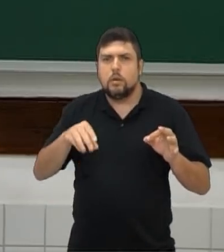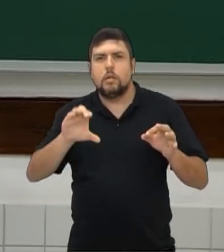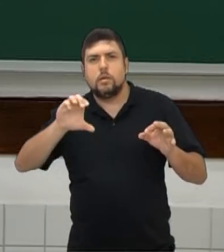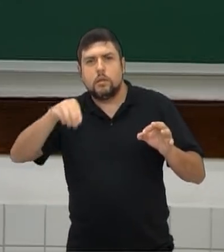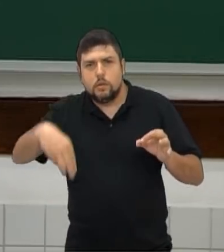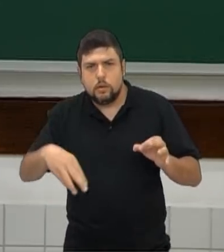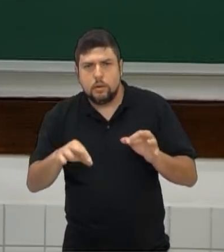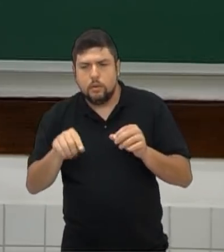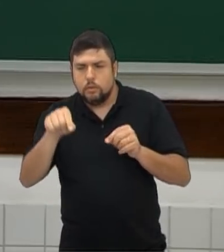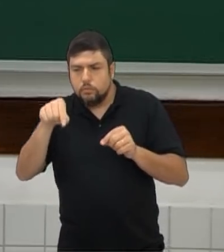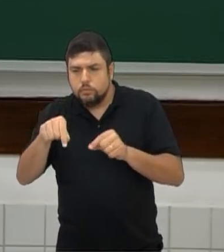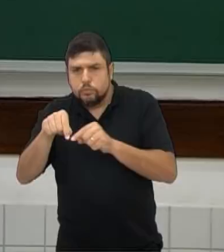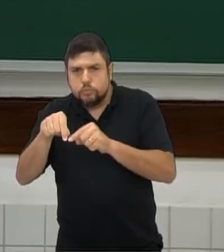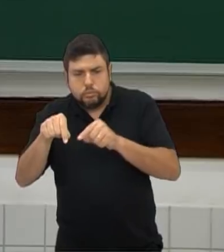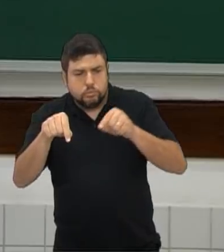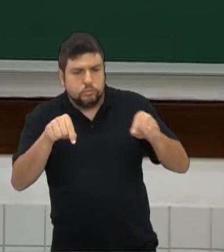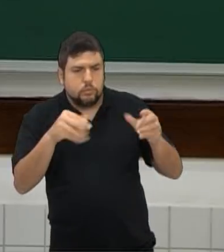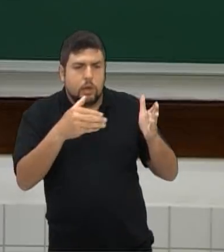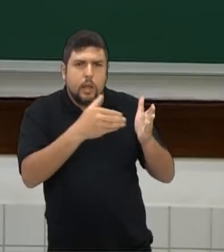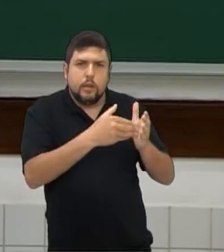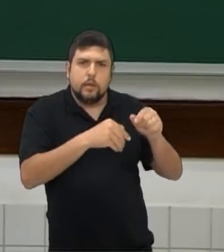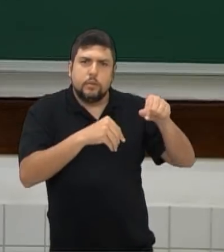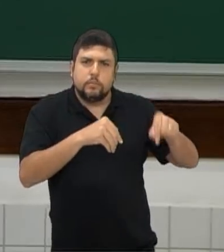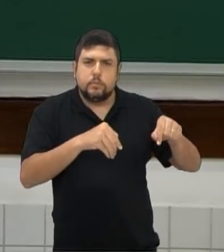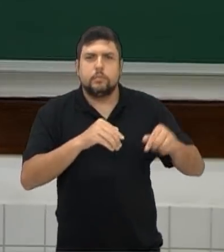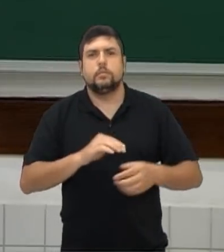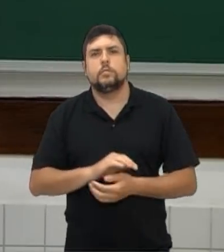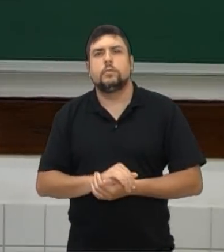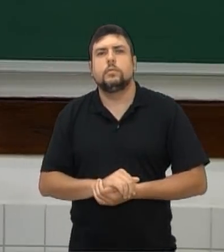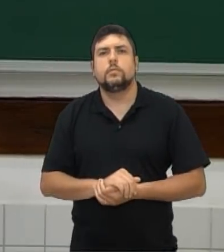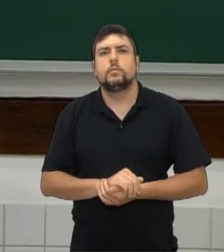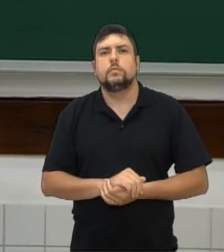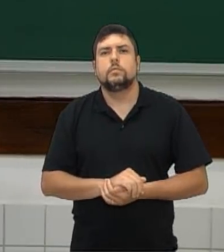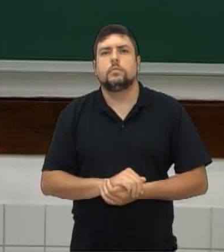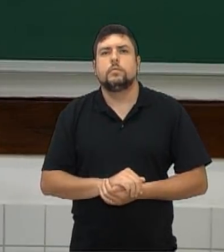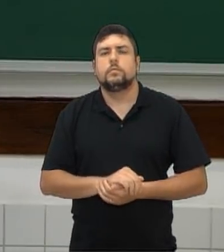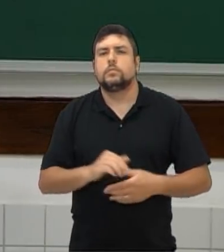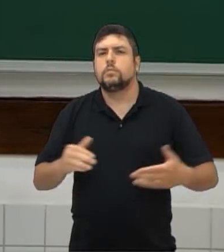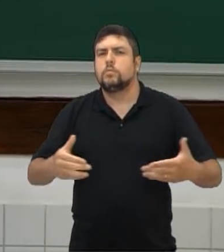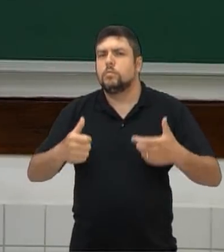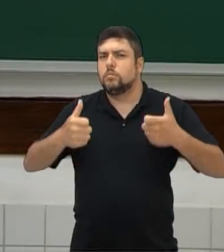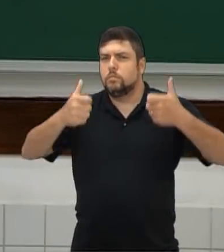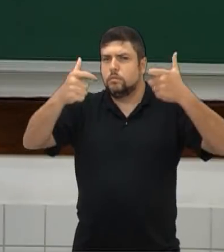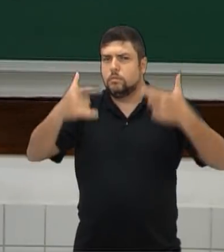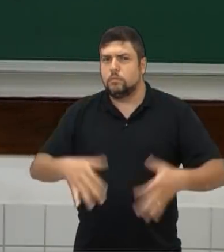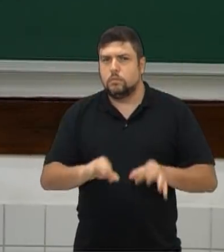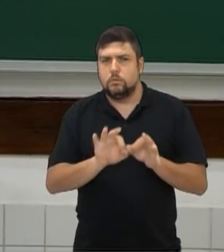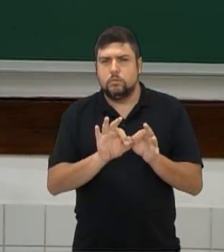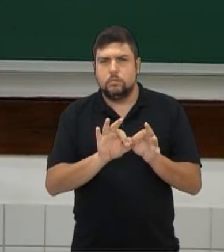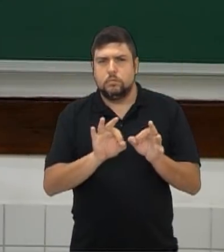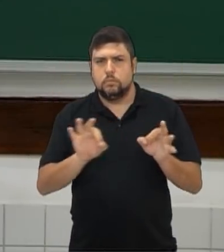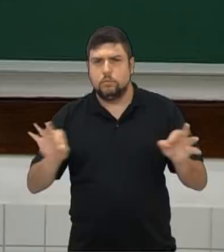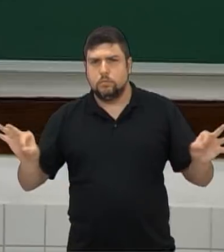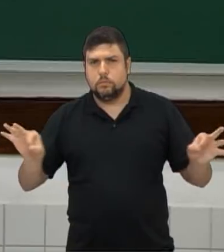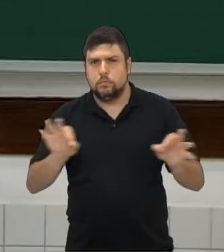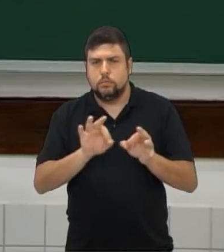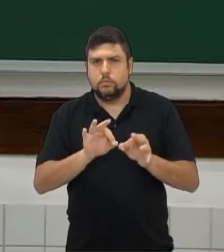outro, belezinha? Muito bem. Então, hoje a gente vai falar das medidas de comprimento.